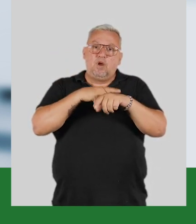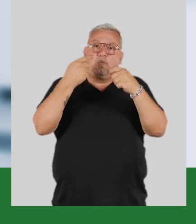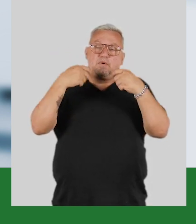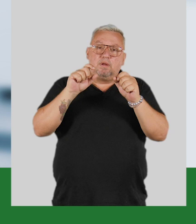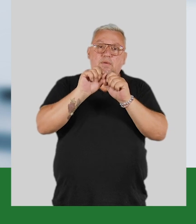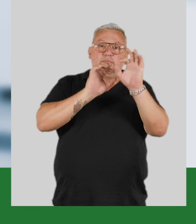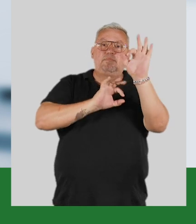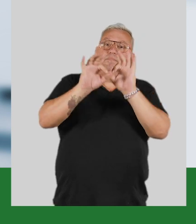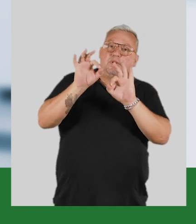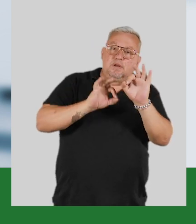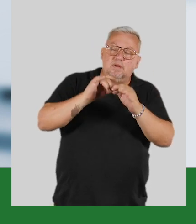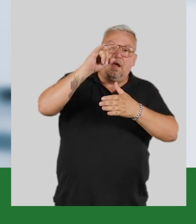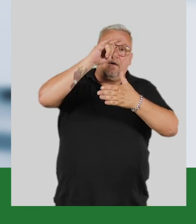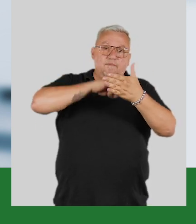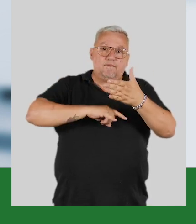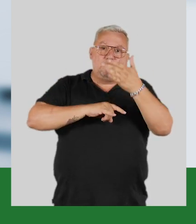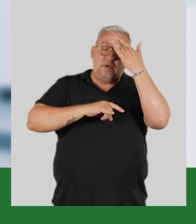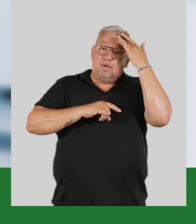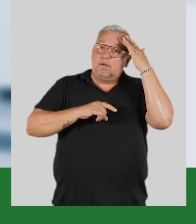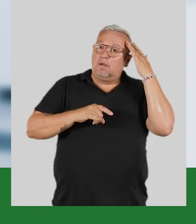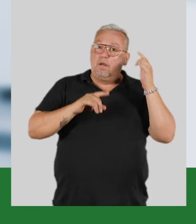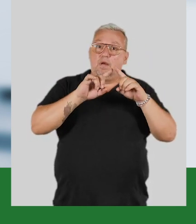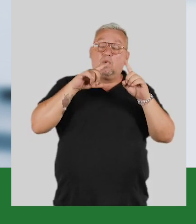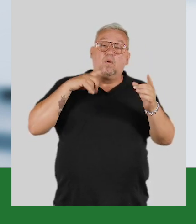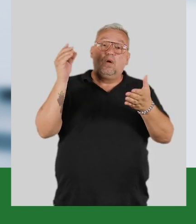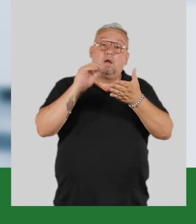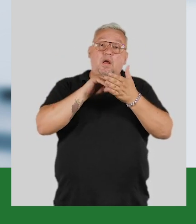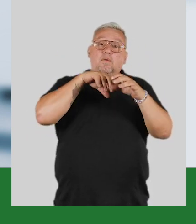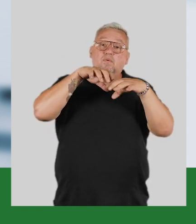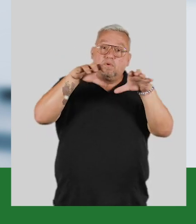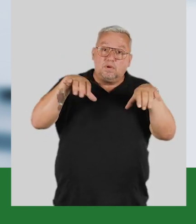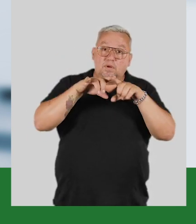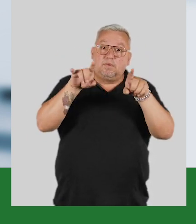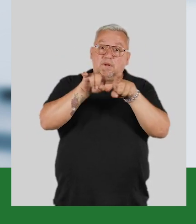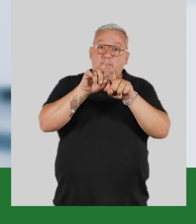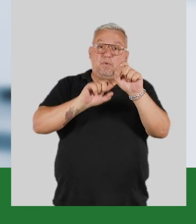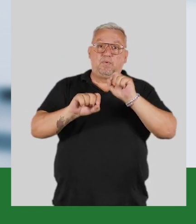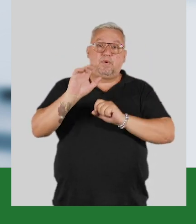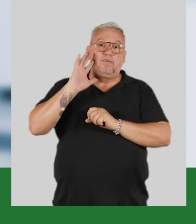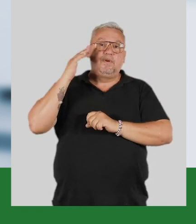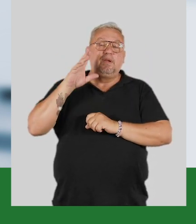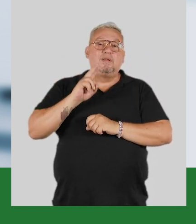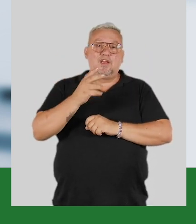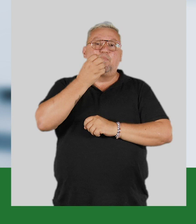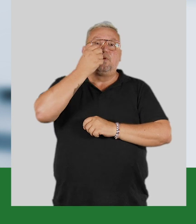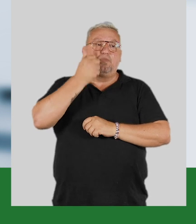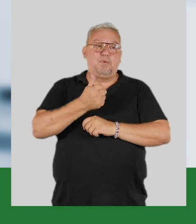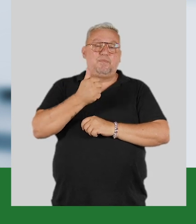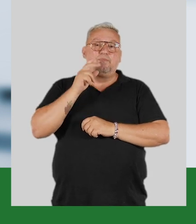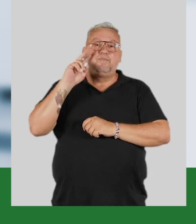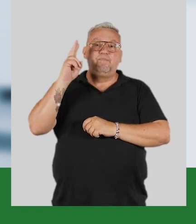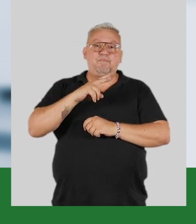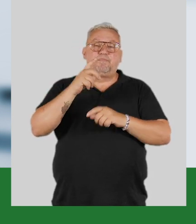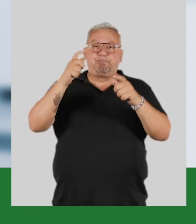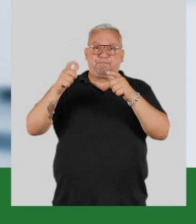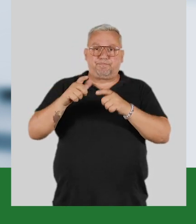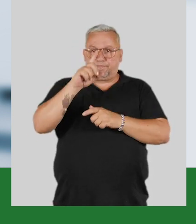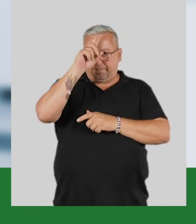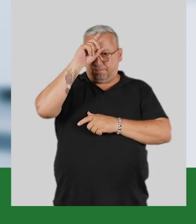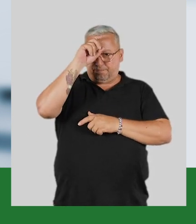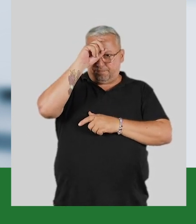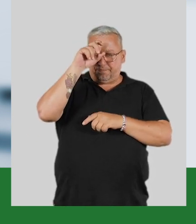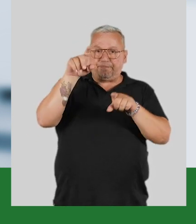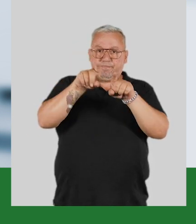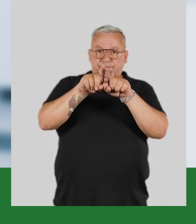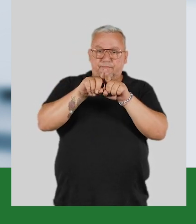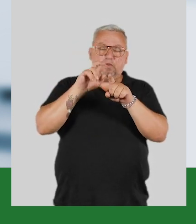sim preencher a ficha, deve sim alimentar o sistema, mas quando o caso é grave e inusitado, é sempre bom ligar para as instâncias